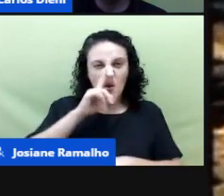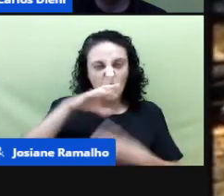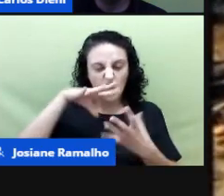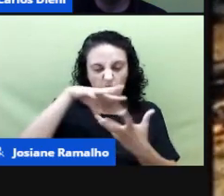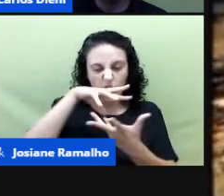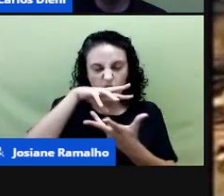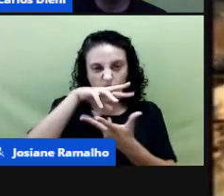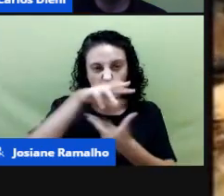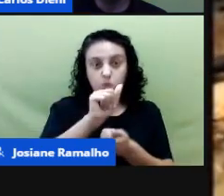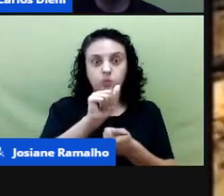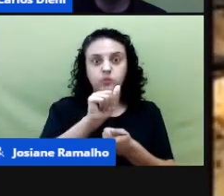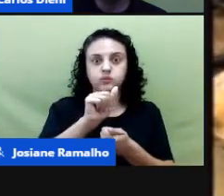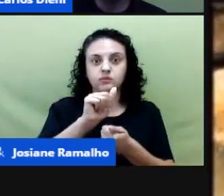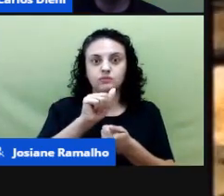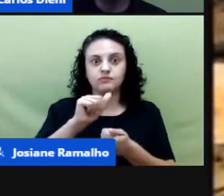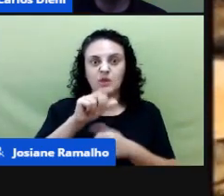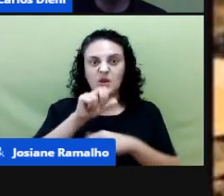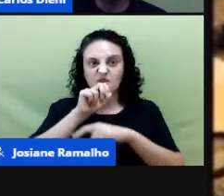mais letal.